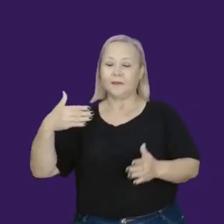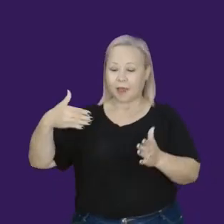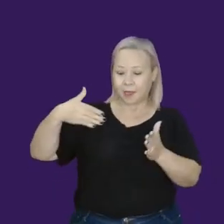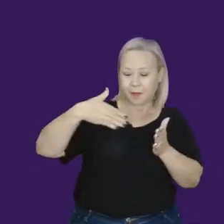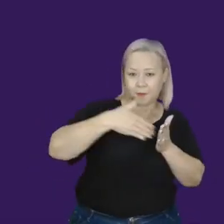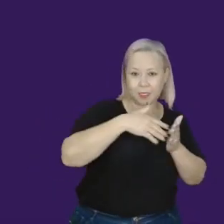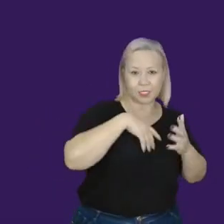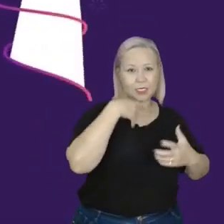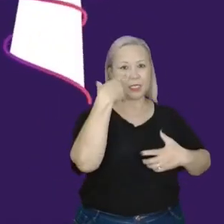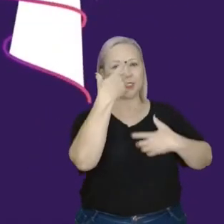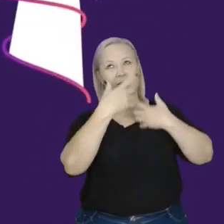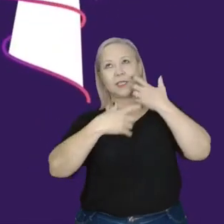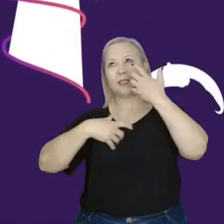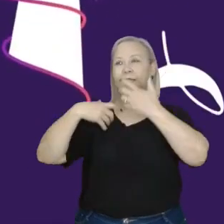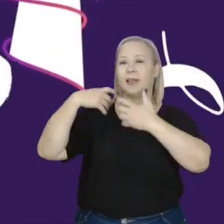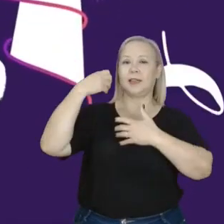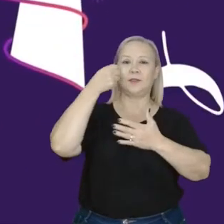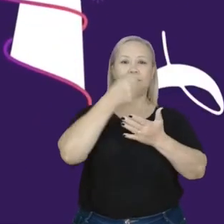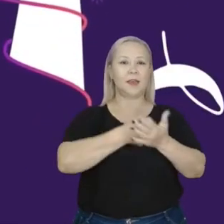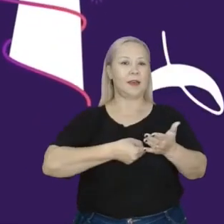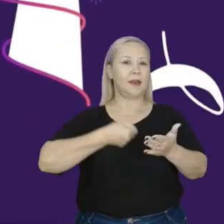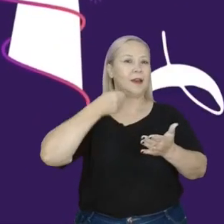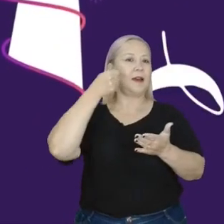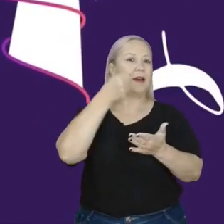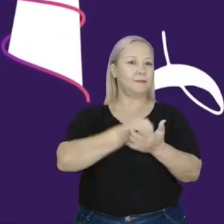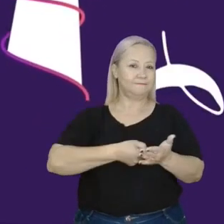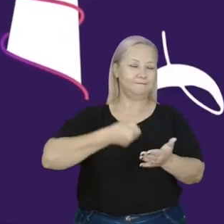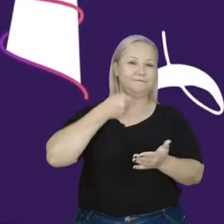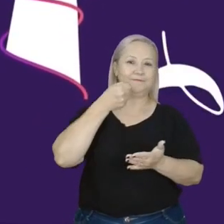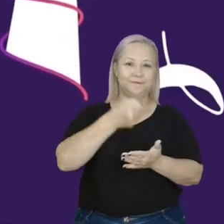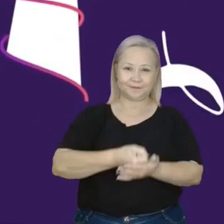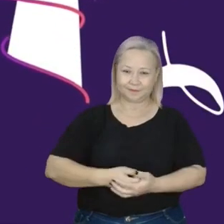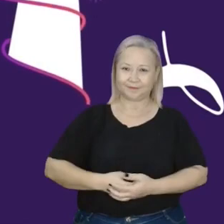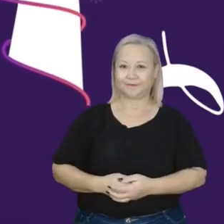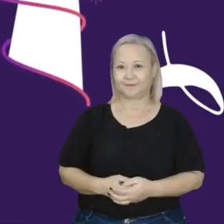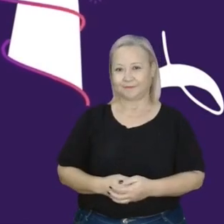Ninguém vai me impedir de cantar e lutar.